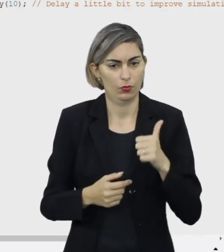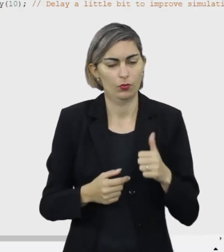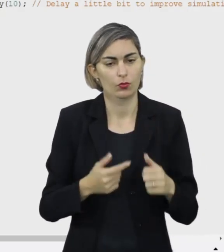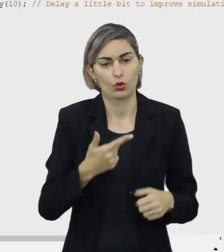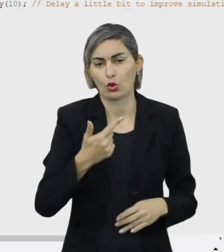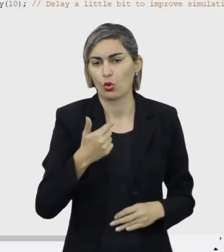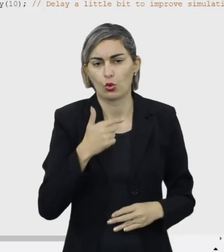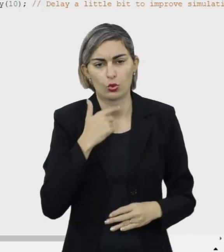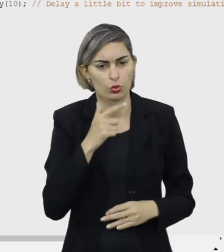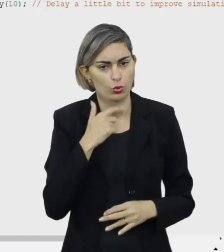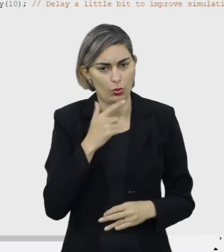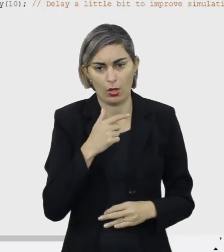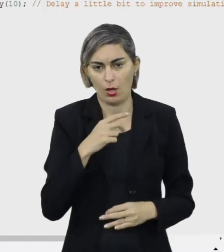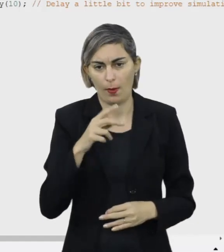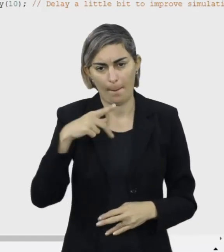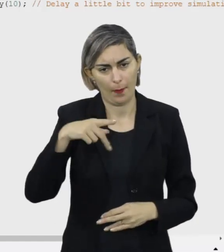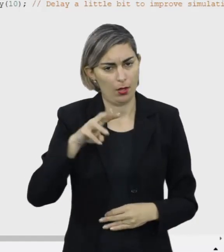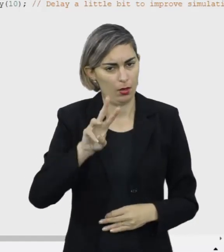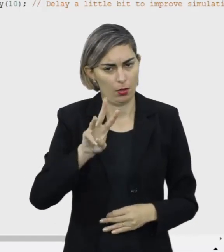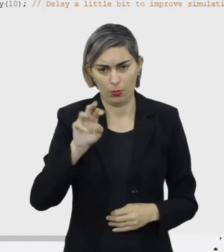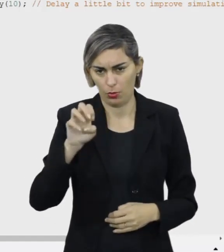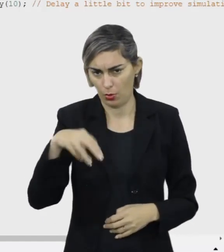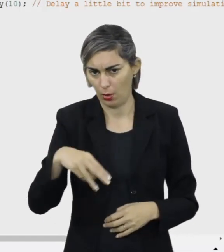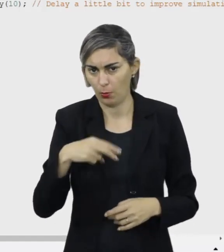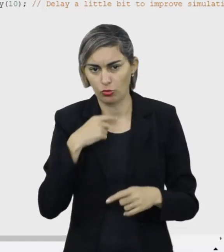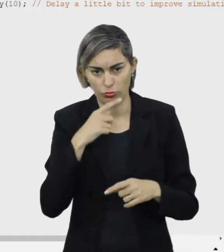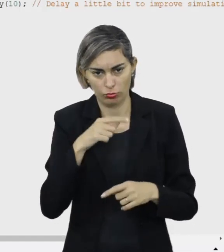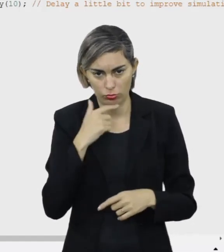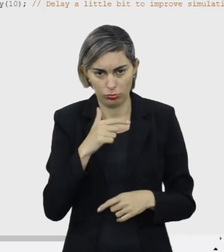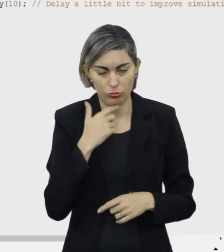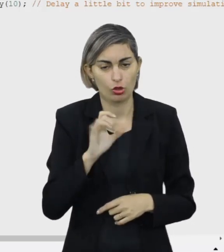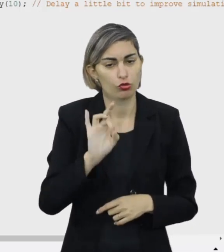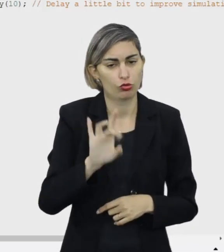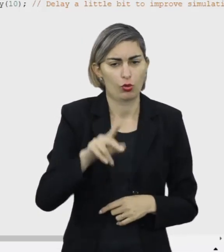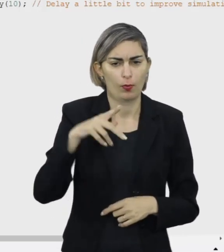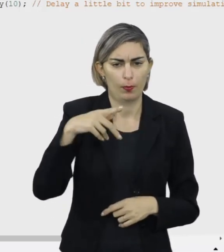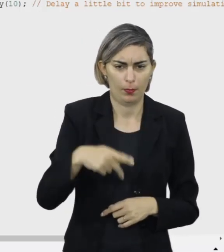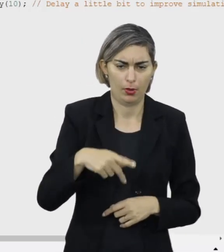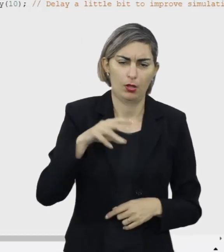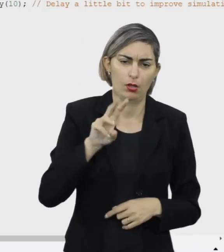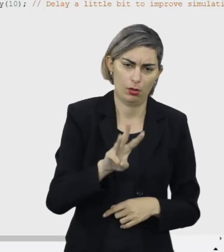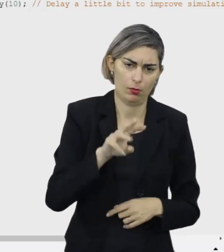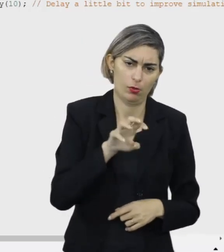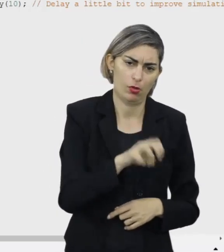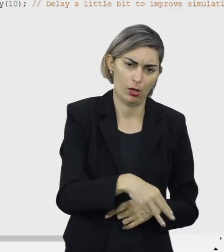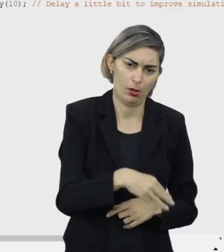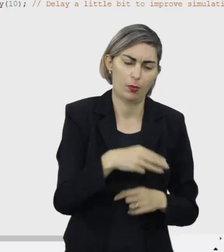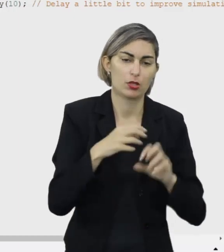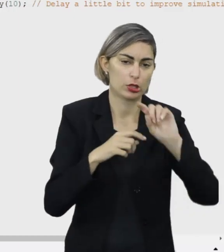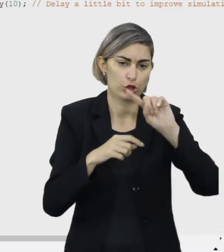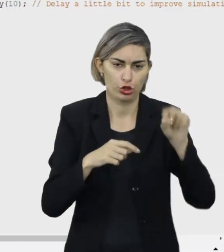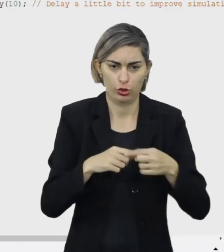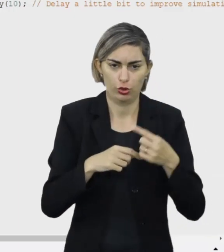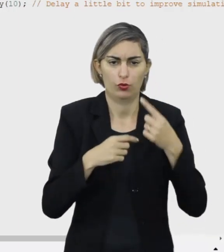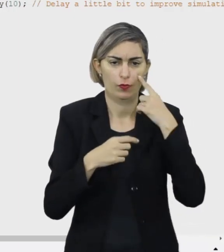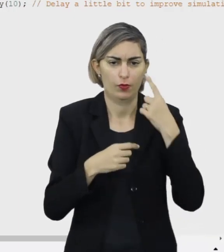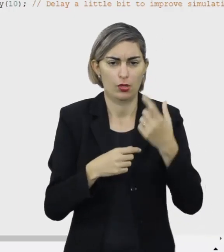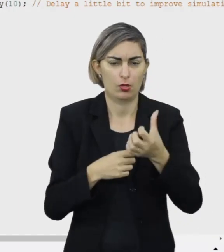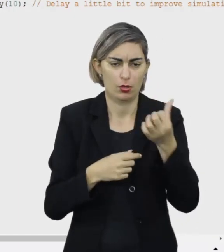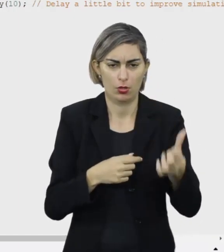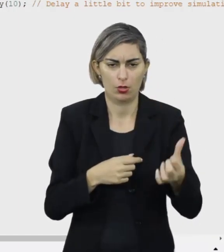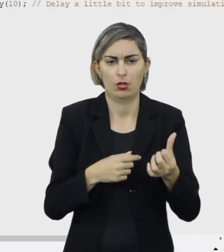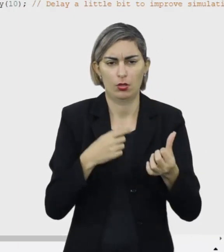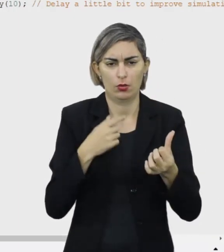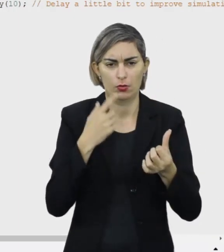O 12 não é PWM, então isso aqui não funciona para ele, tá? Só são PWM esses que tem esse tio. Então você tem 6 na placa